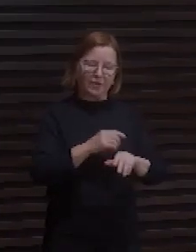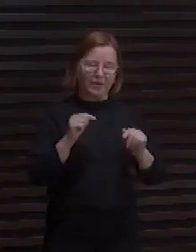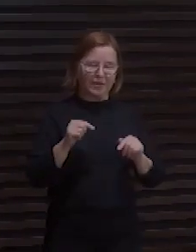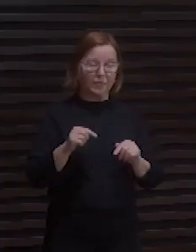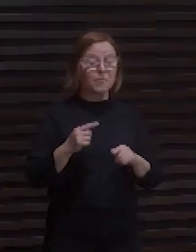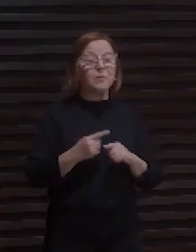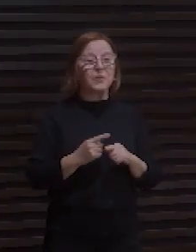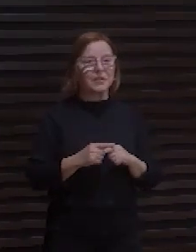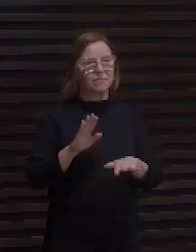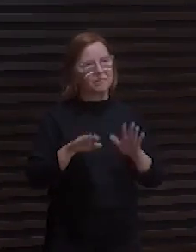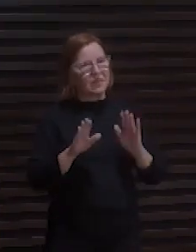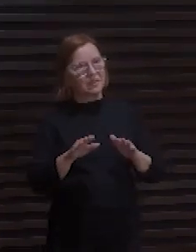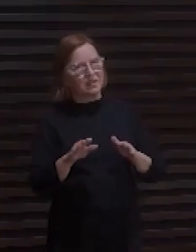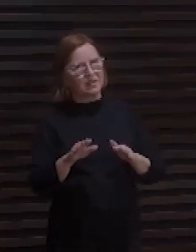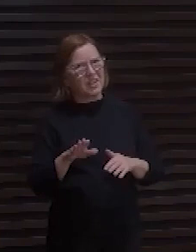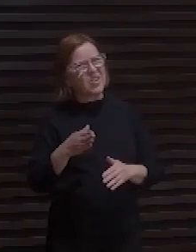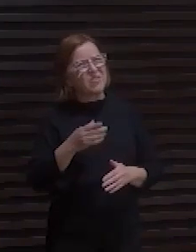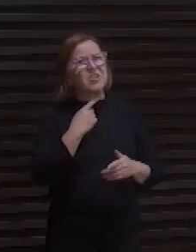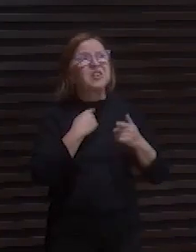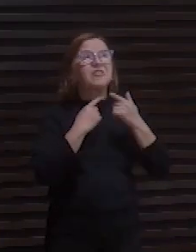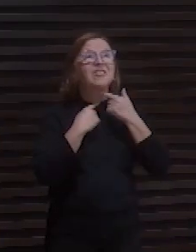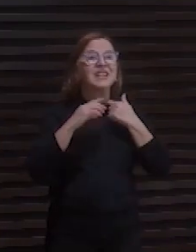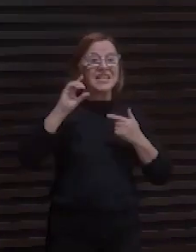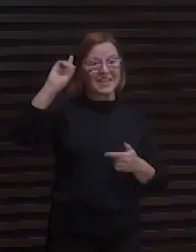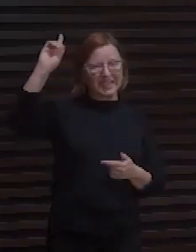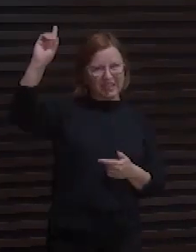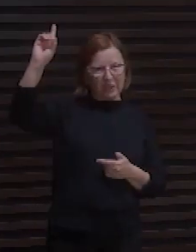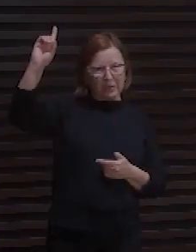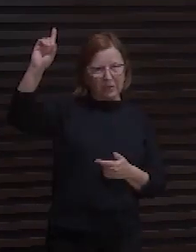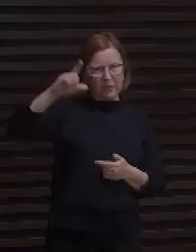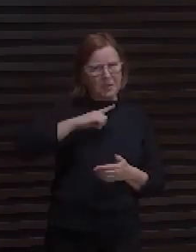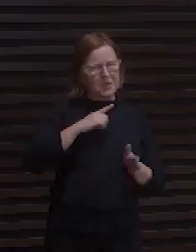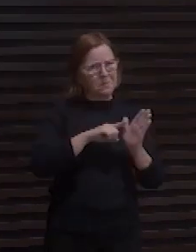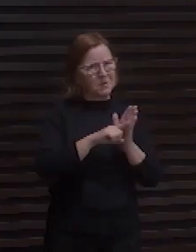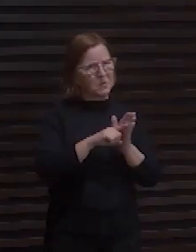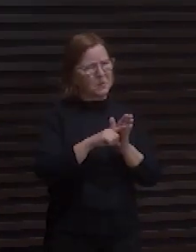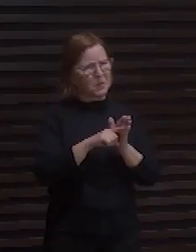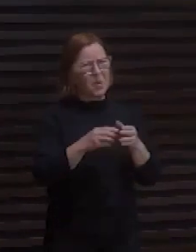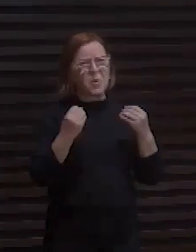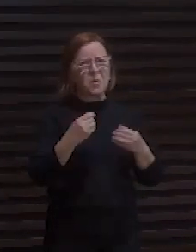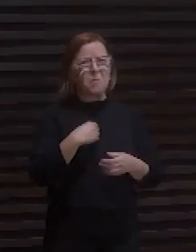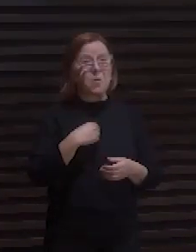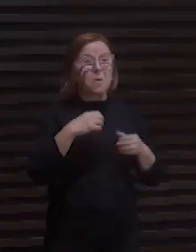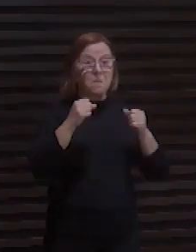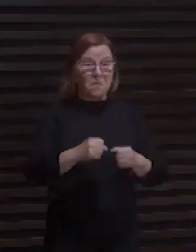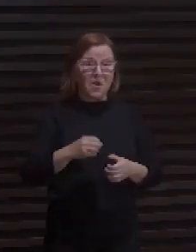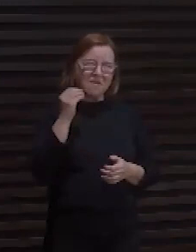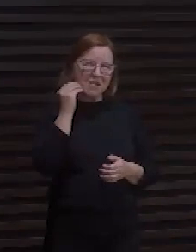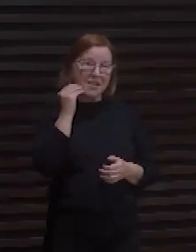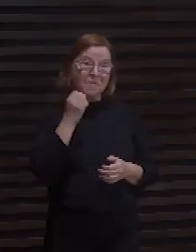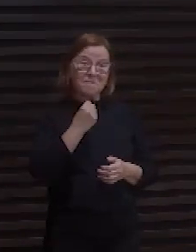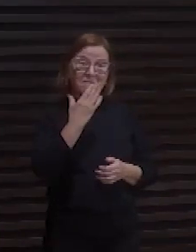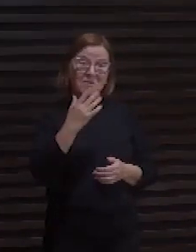vezes, qual que é a vontade de Deus? Nós temos essa pergunta, como eu posso experimentar a boa vontade de